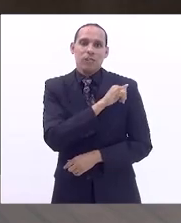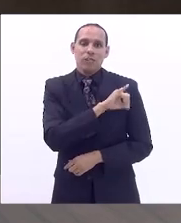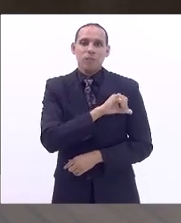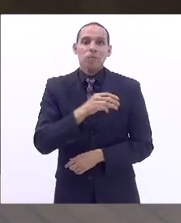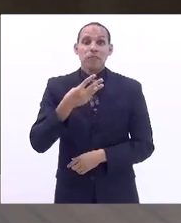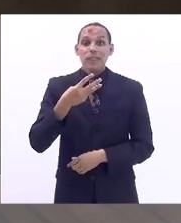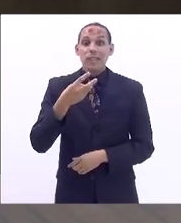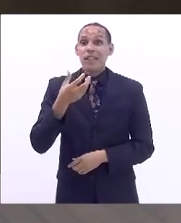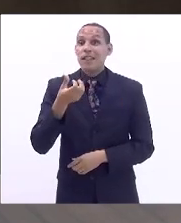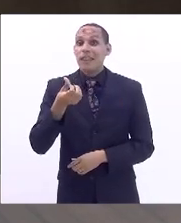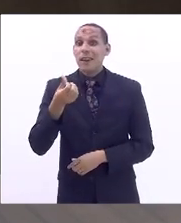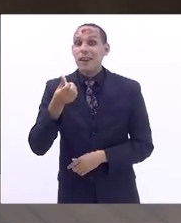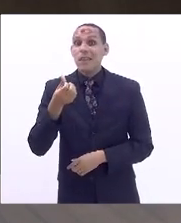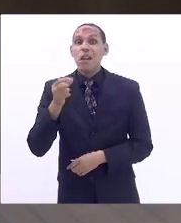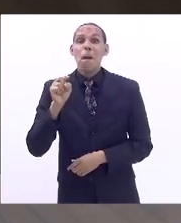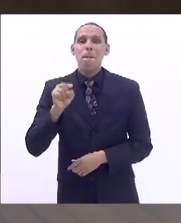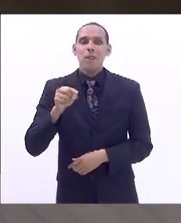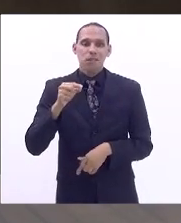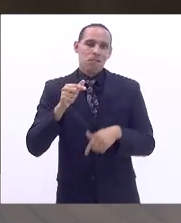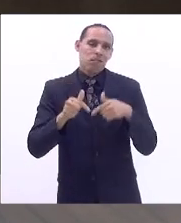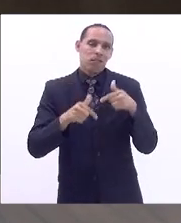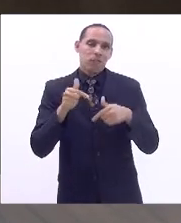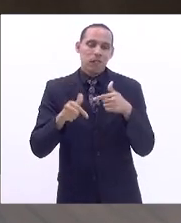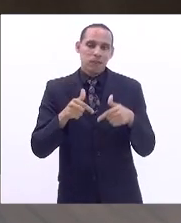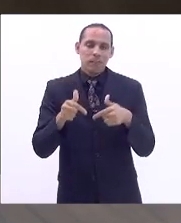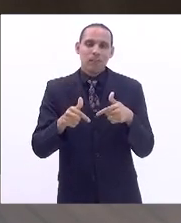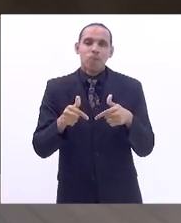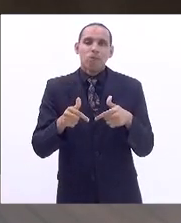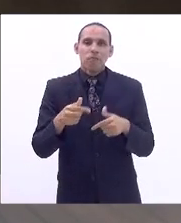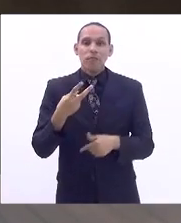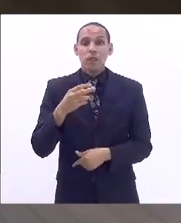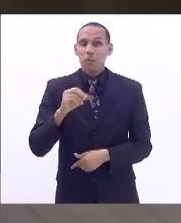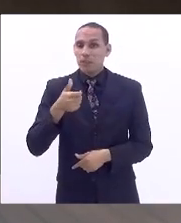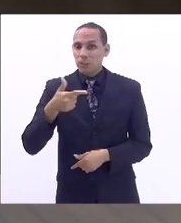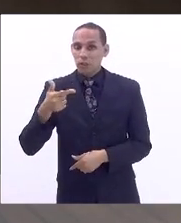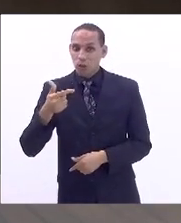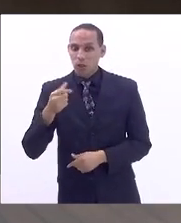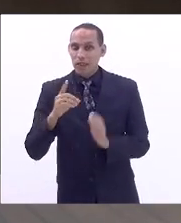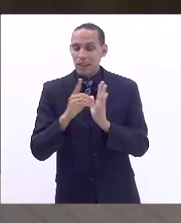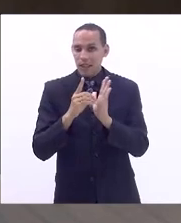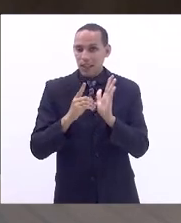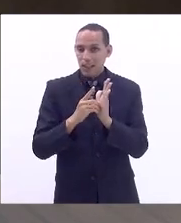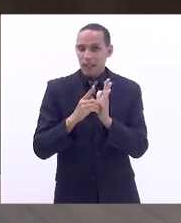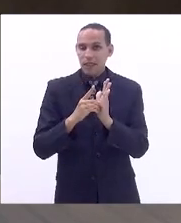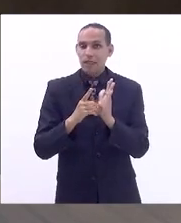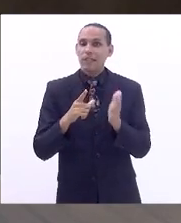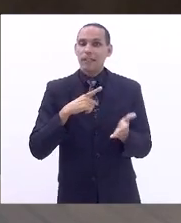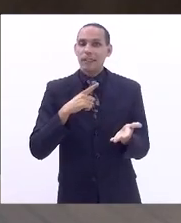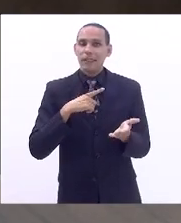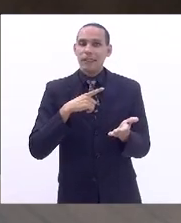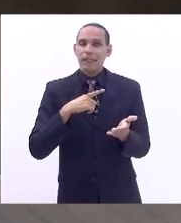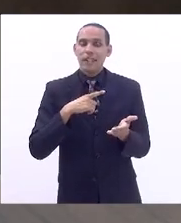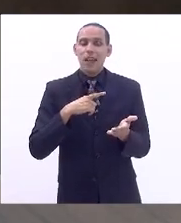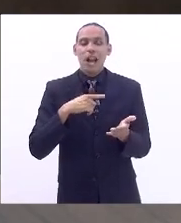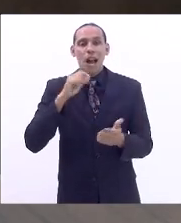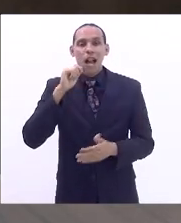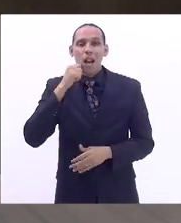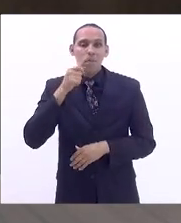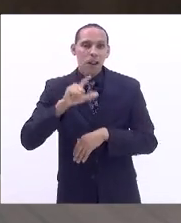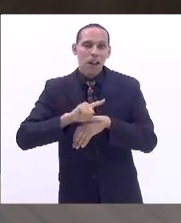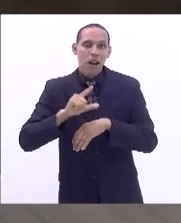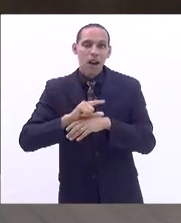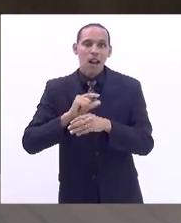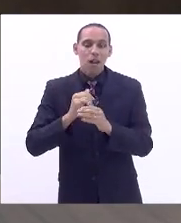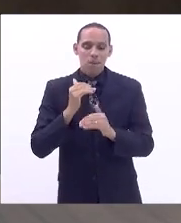São 36 mil empregos a partir de 2012 que esse decreto foi instituído as padarias desenvolveram